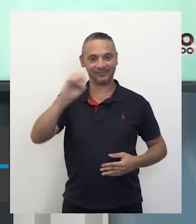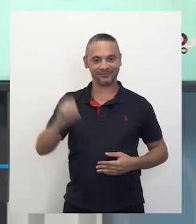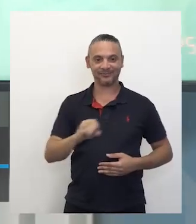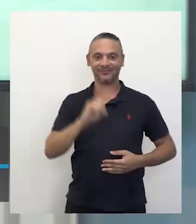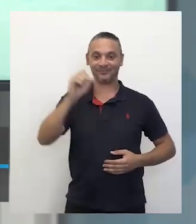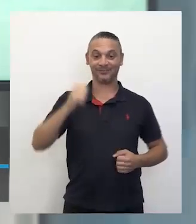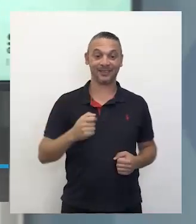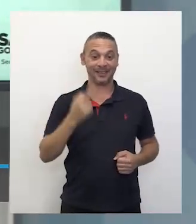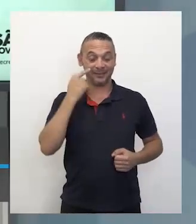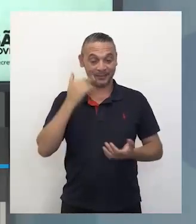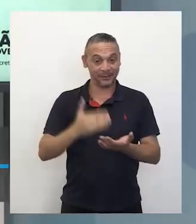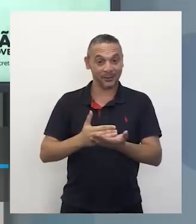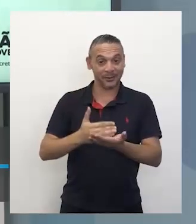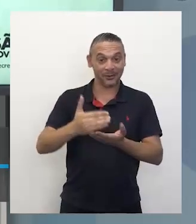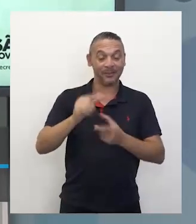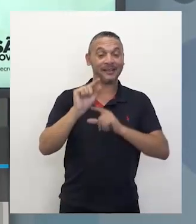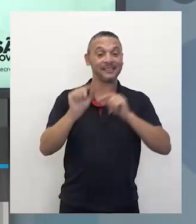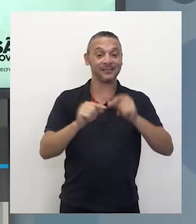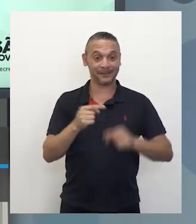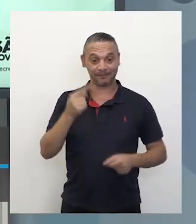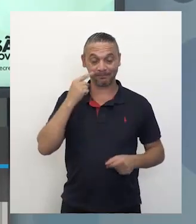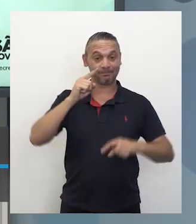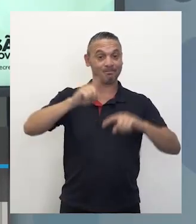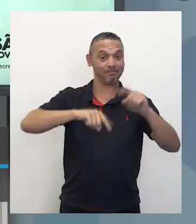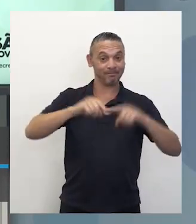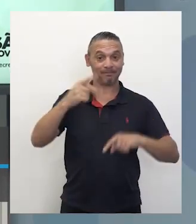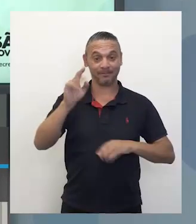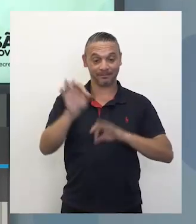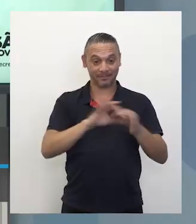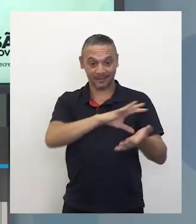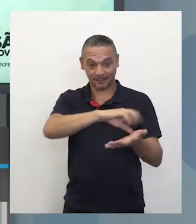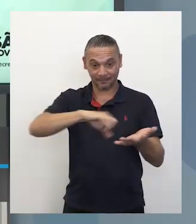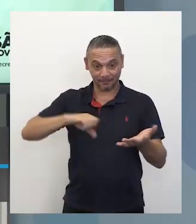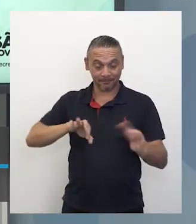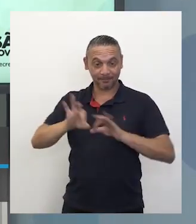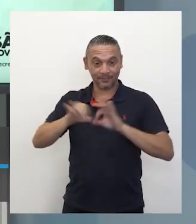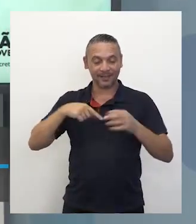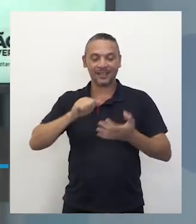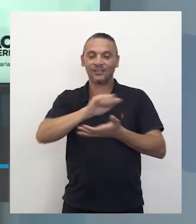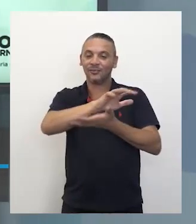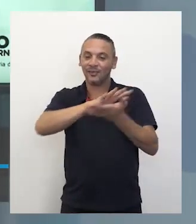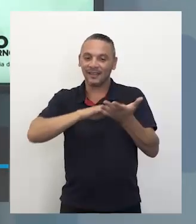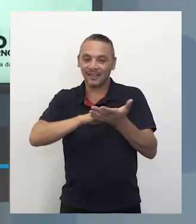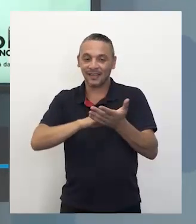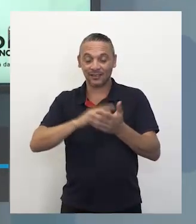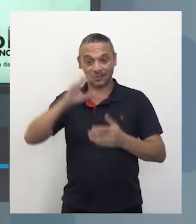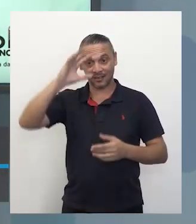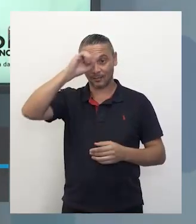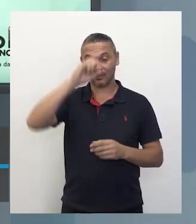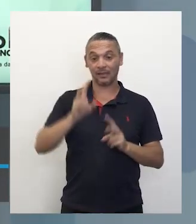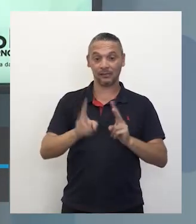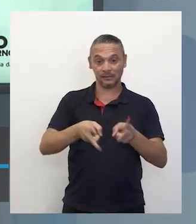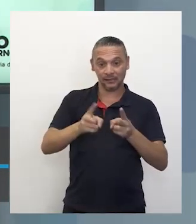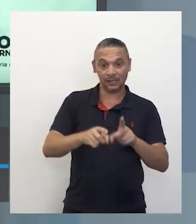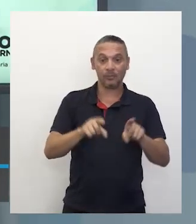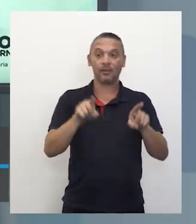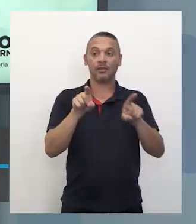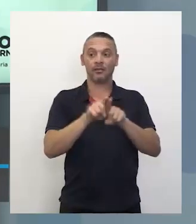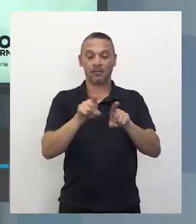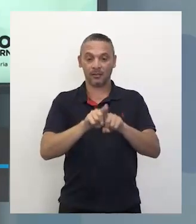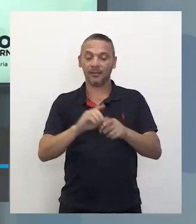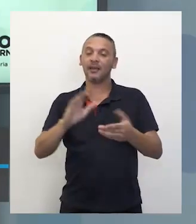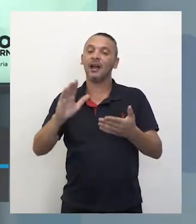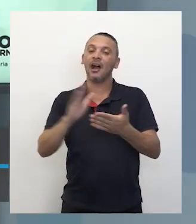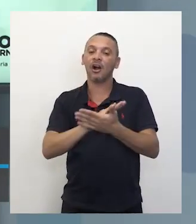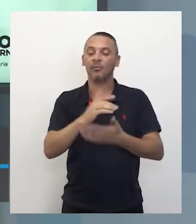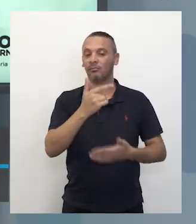Mídias. Bom, então vamos começar, pessoal. Pega aí seu material, que hoje a gente vai fazer algumas atividades, tanto do Aprender Sempre, quanto umas que não